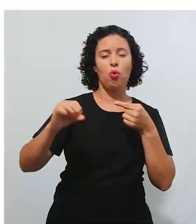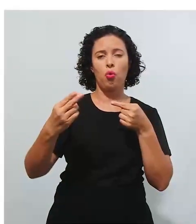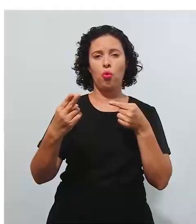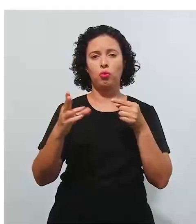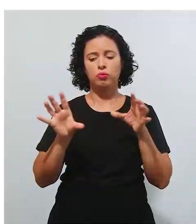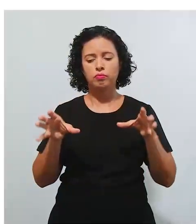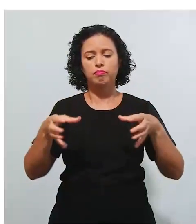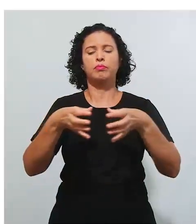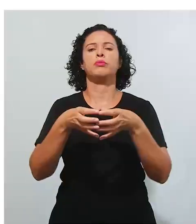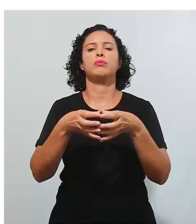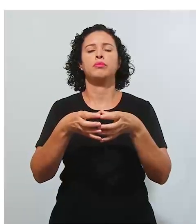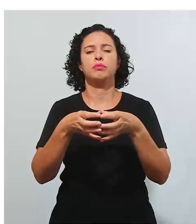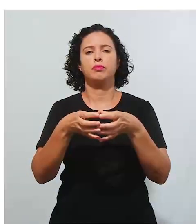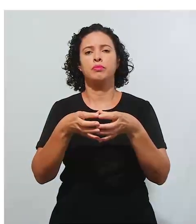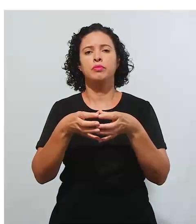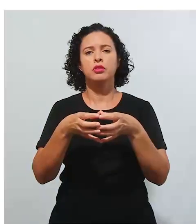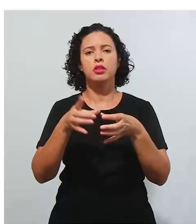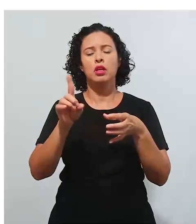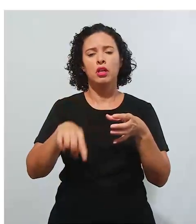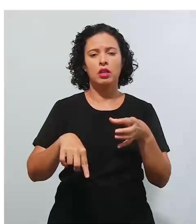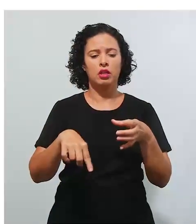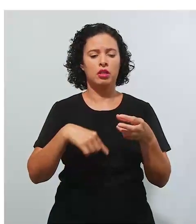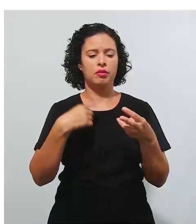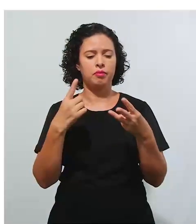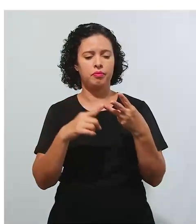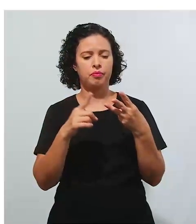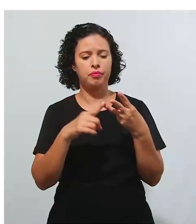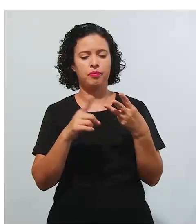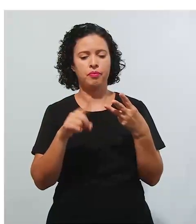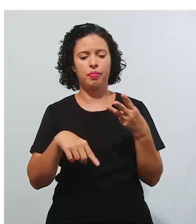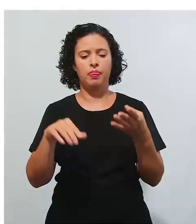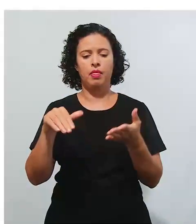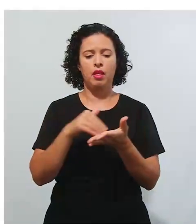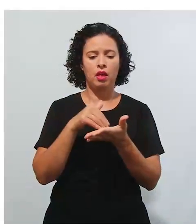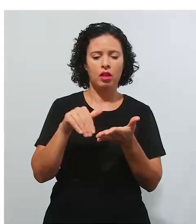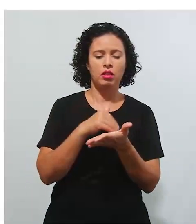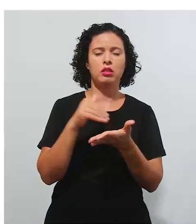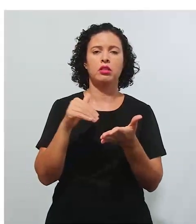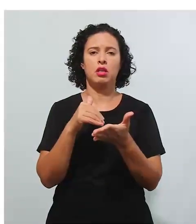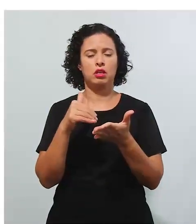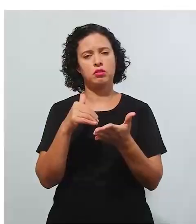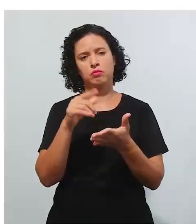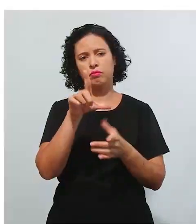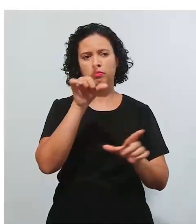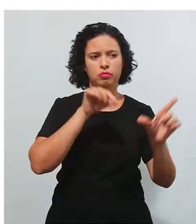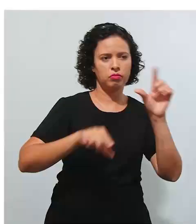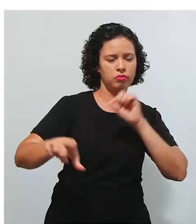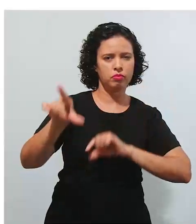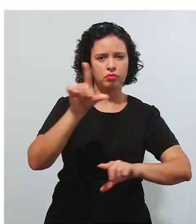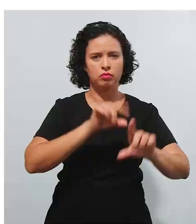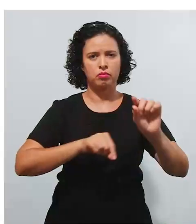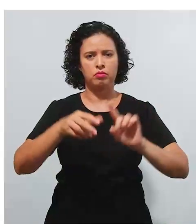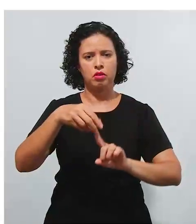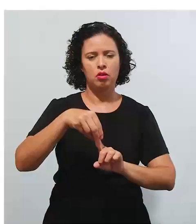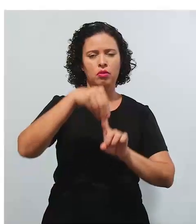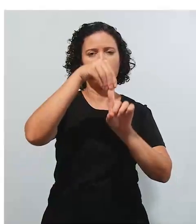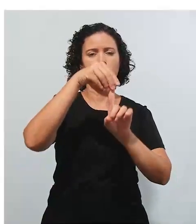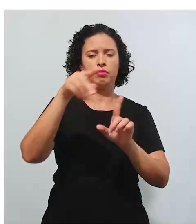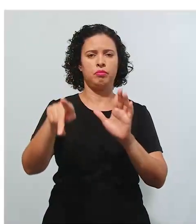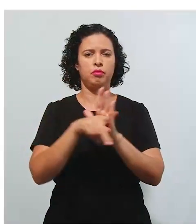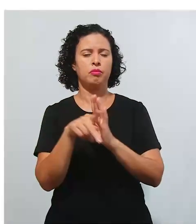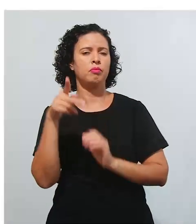E a equipe de governo é composta por assessores nomeados e indicados por políticos.